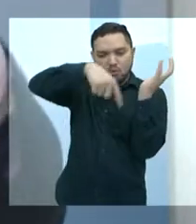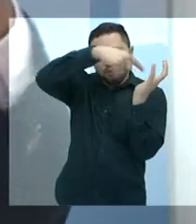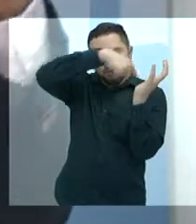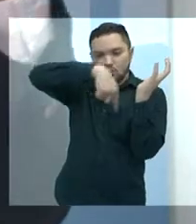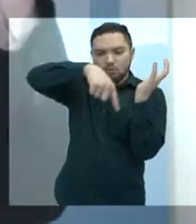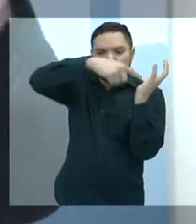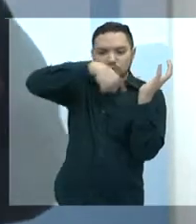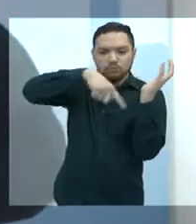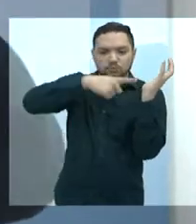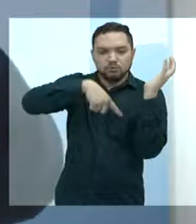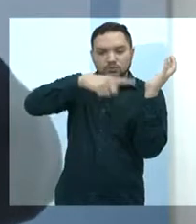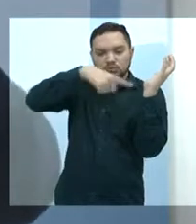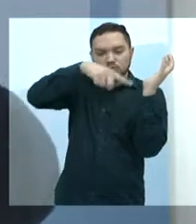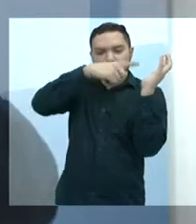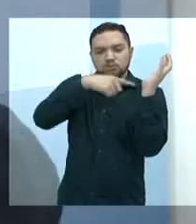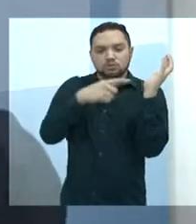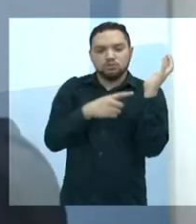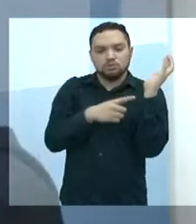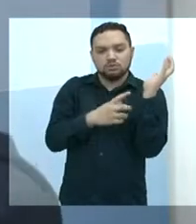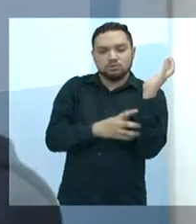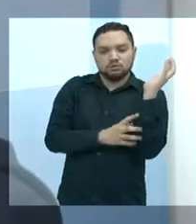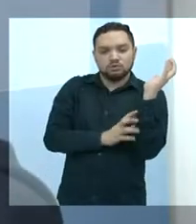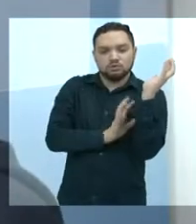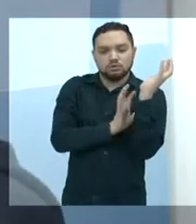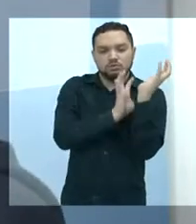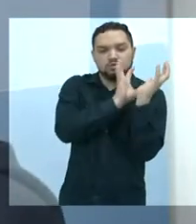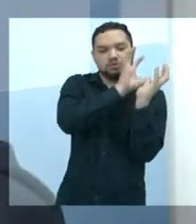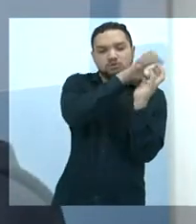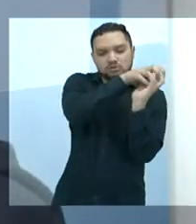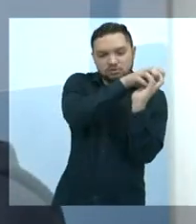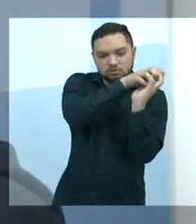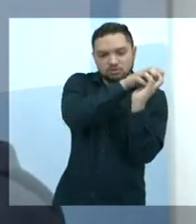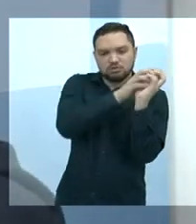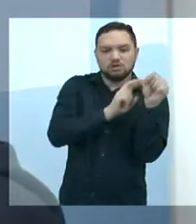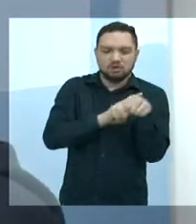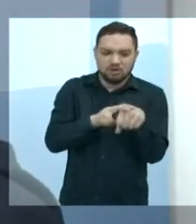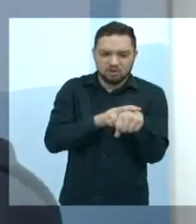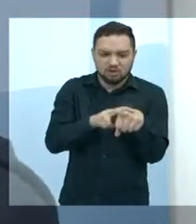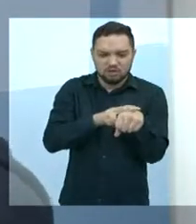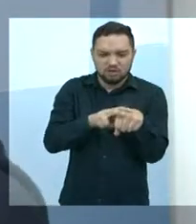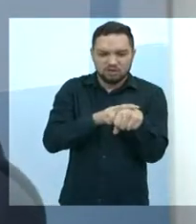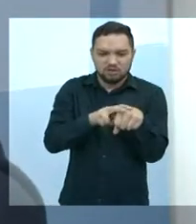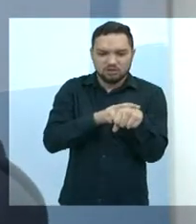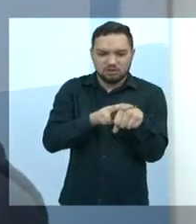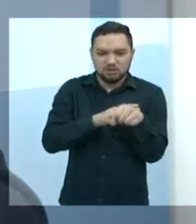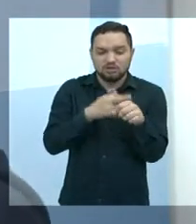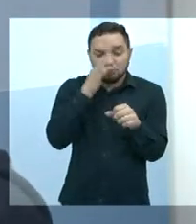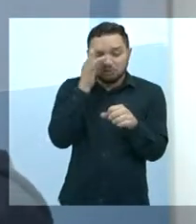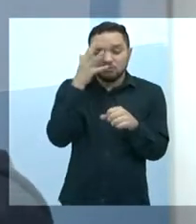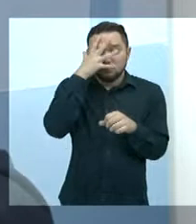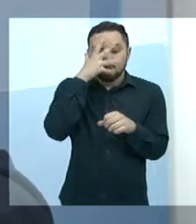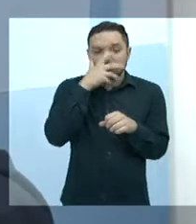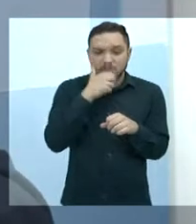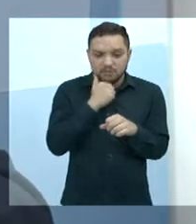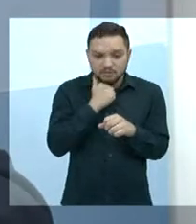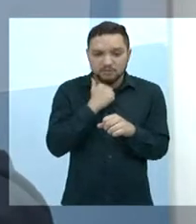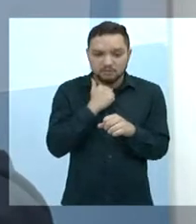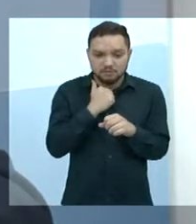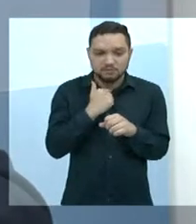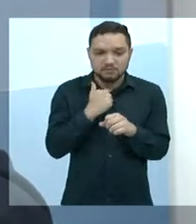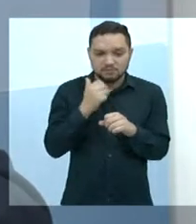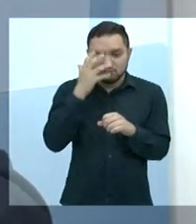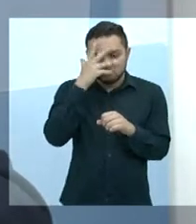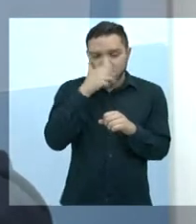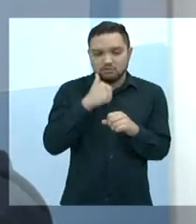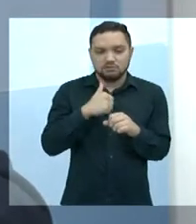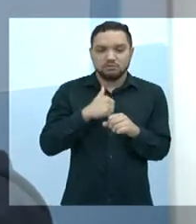ela cobre a copa da carnaubeira. Verdinha, não é? Bem verdinha, bem verdinha. É uma flor bonita. Uma planta tem um